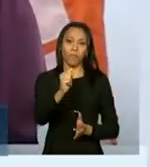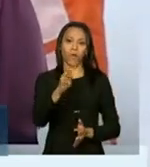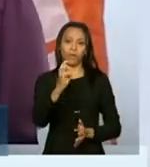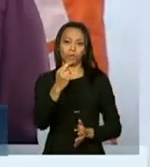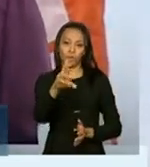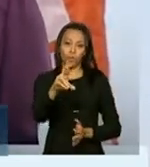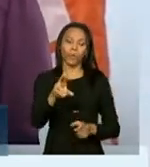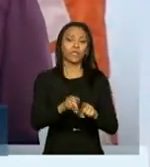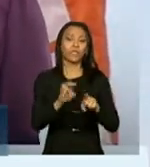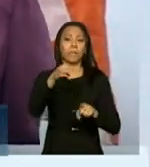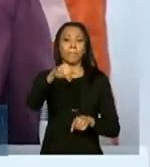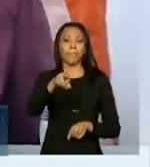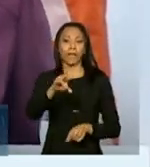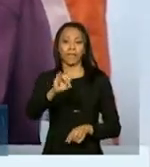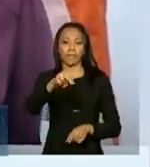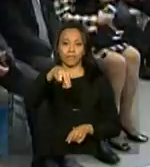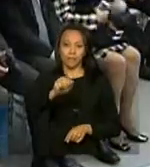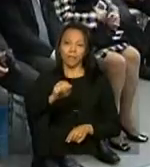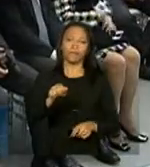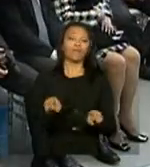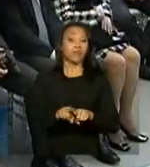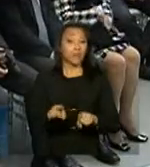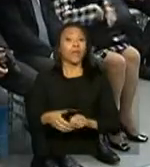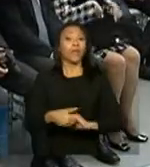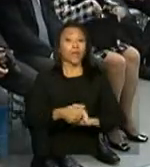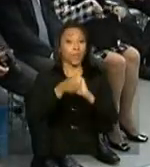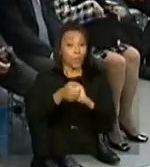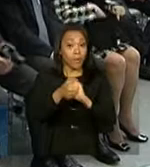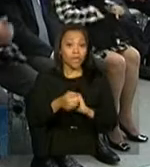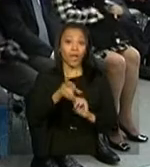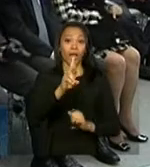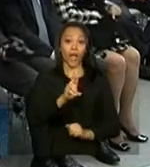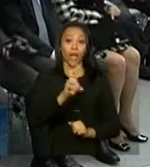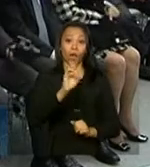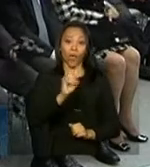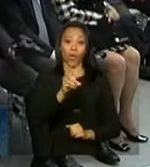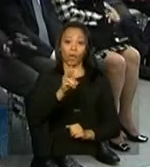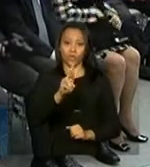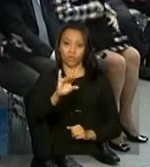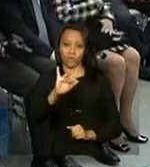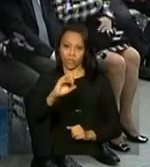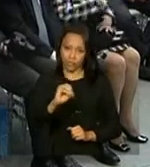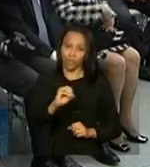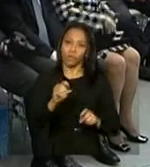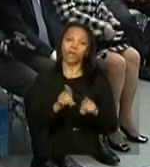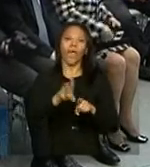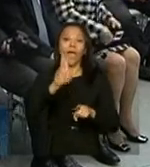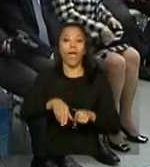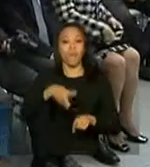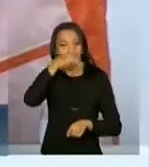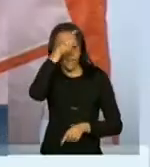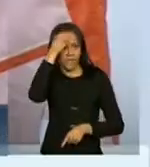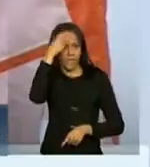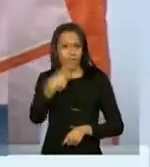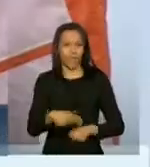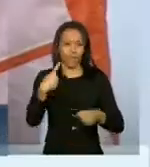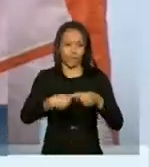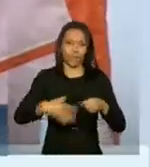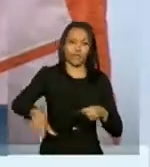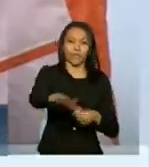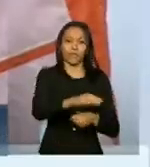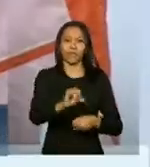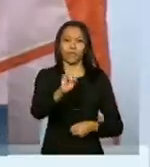Vinhas. Cumprimentar o senhor Rodrigo Imar Martins Vieira, prefeito de Itajubá,